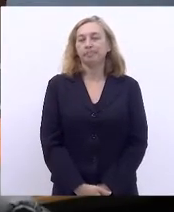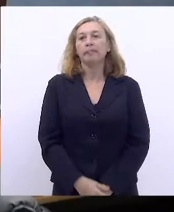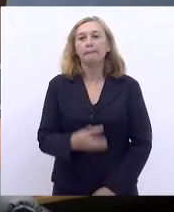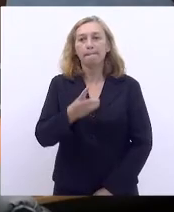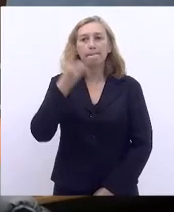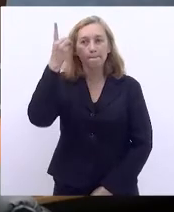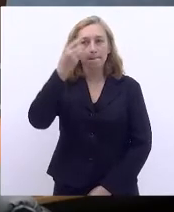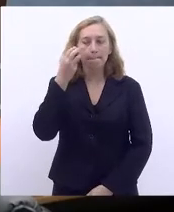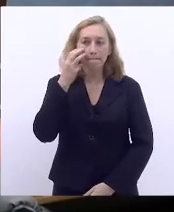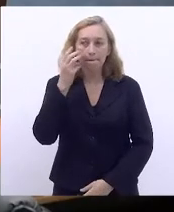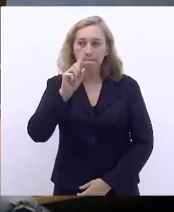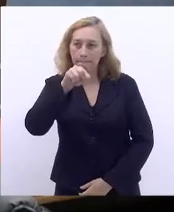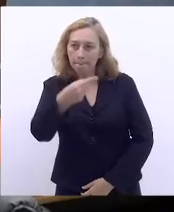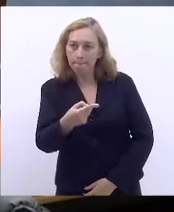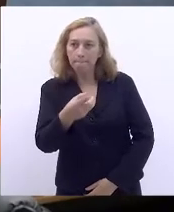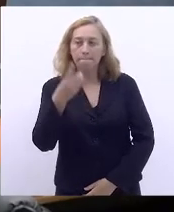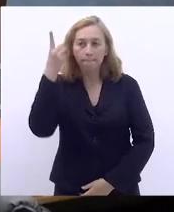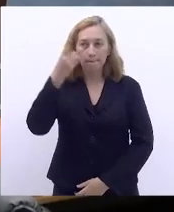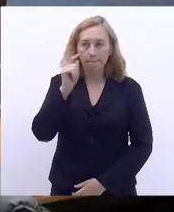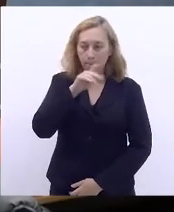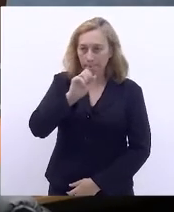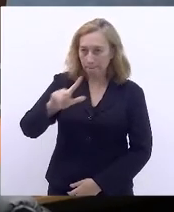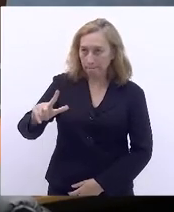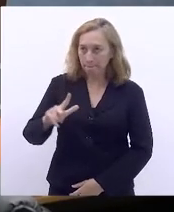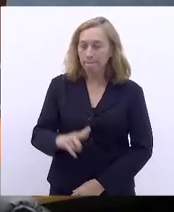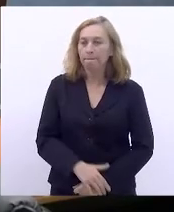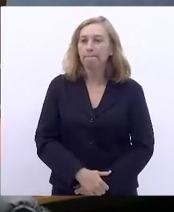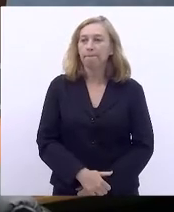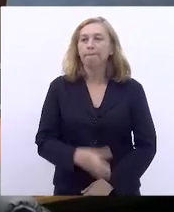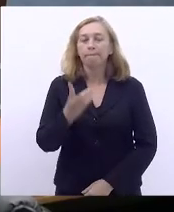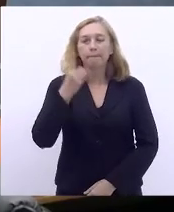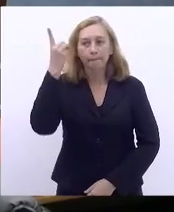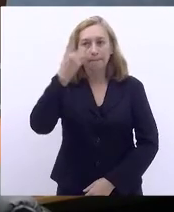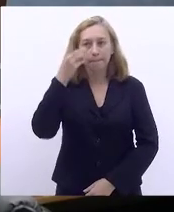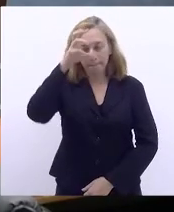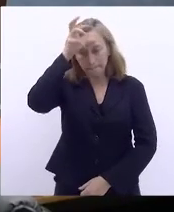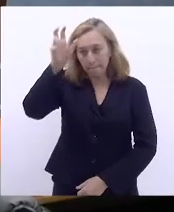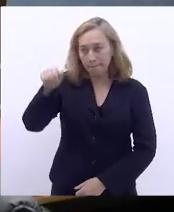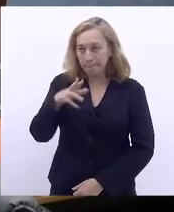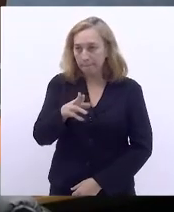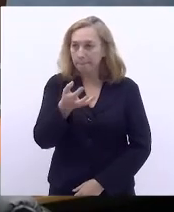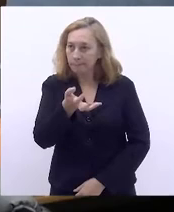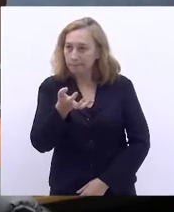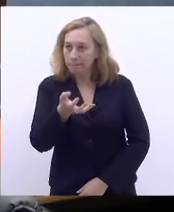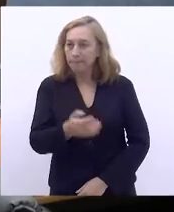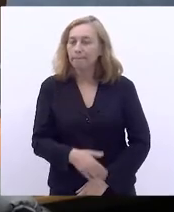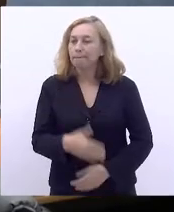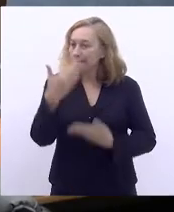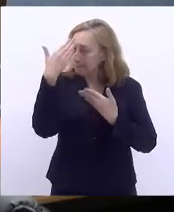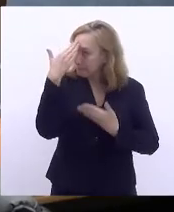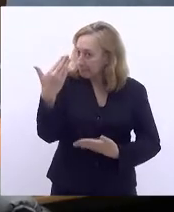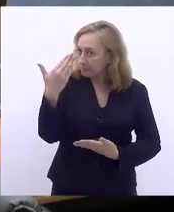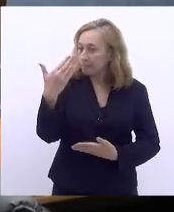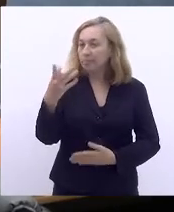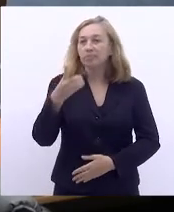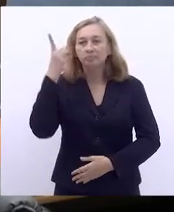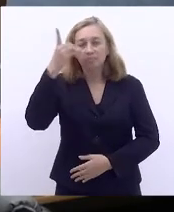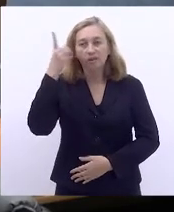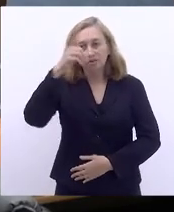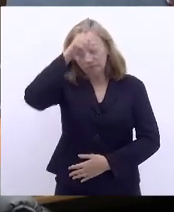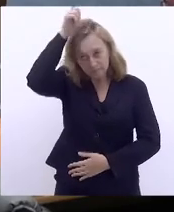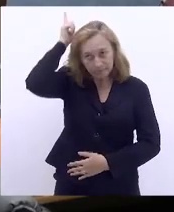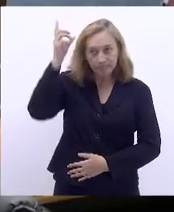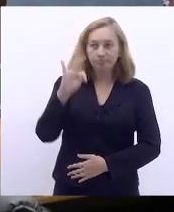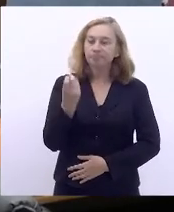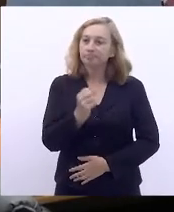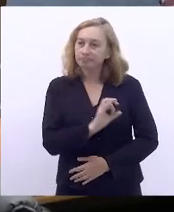Deputado Valdec, e logo em seguida, deputado Popel. Deputada Tiaju, eu quero agradecer ao Luiz Paulo, à Marta e à